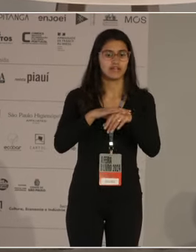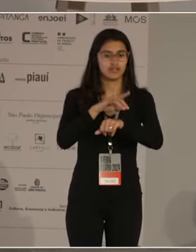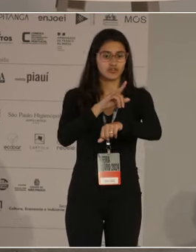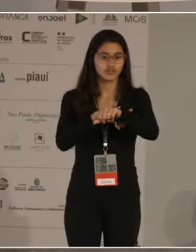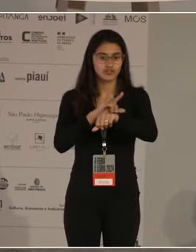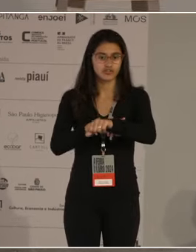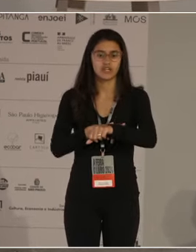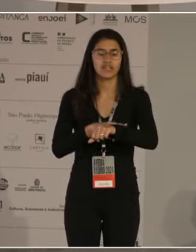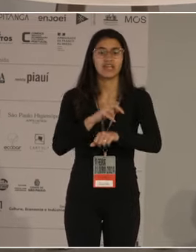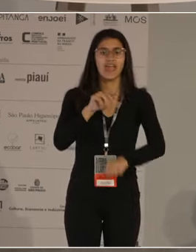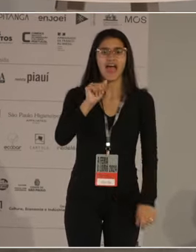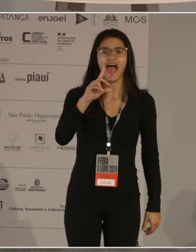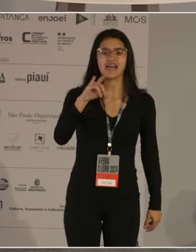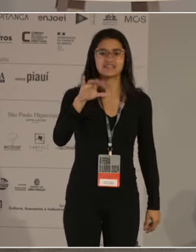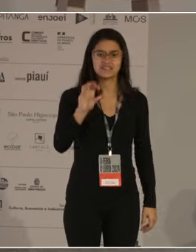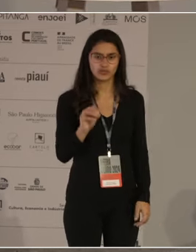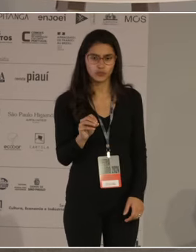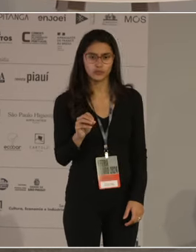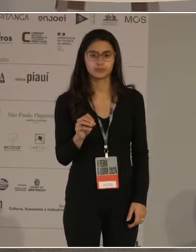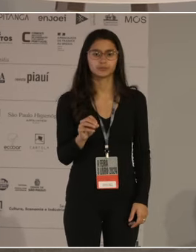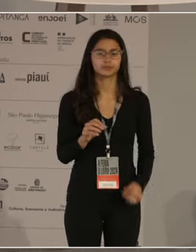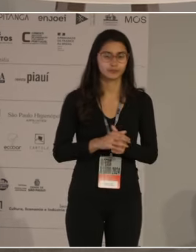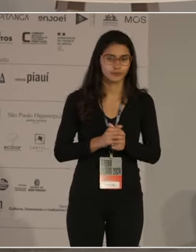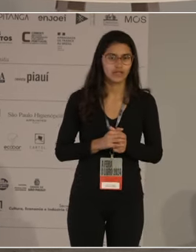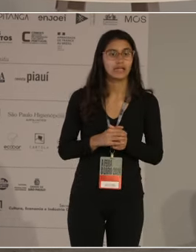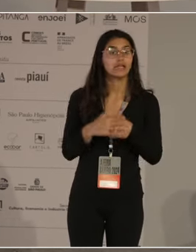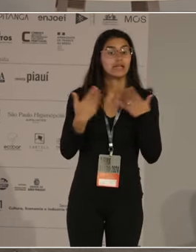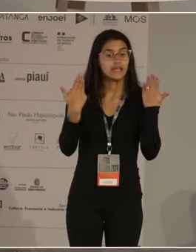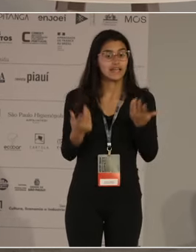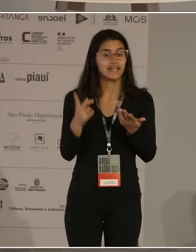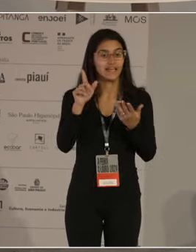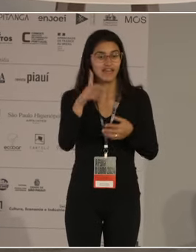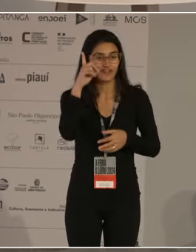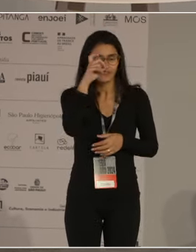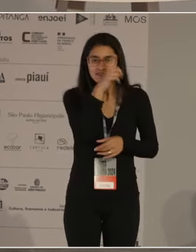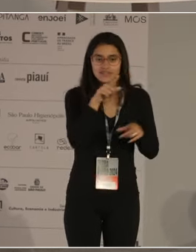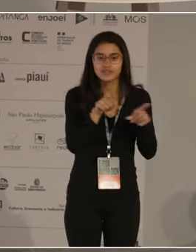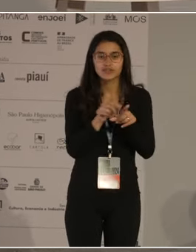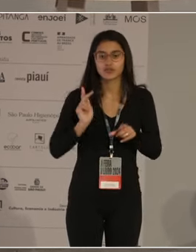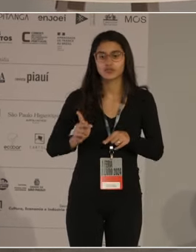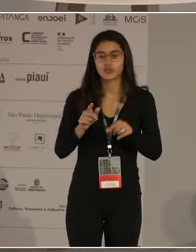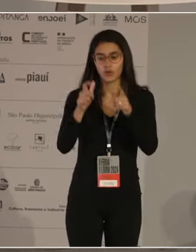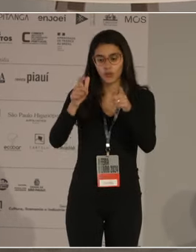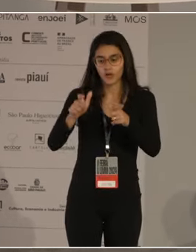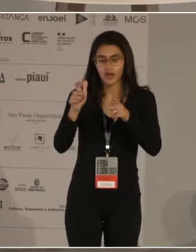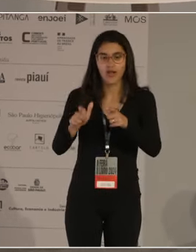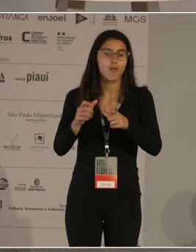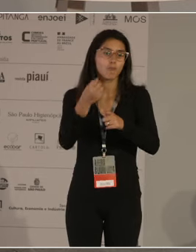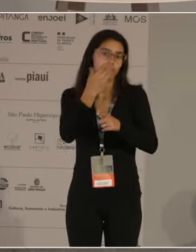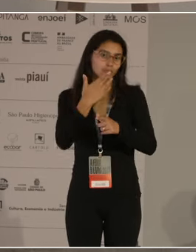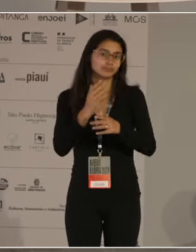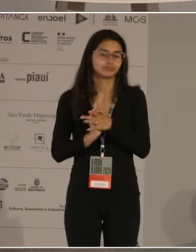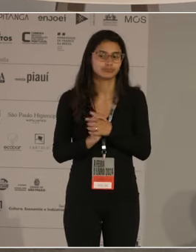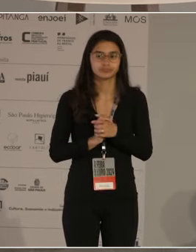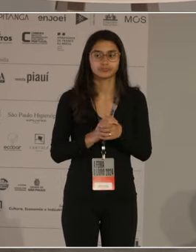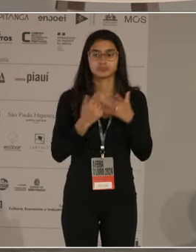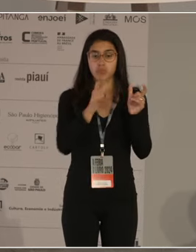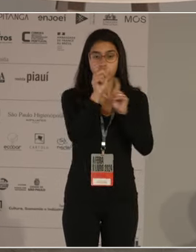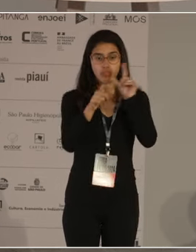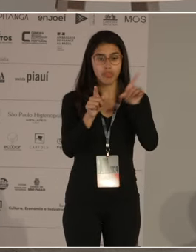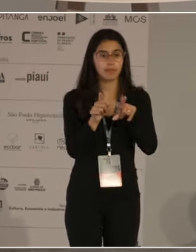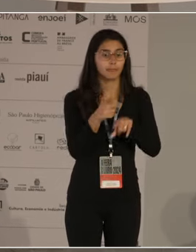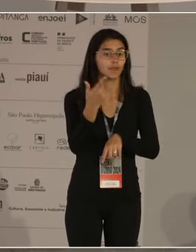é ácido, e apaga as pinturas. Né? Por isso que é tão difícil você manter aquele lugar. E esse pessoal,